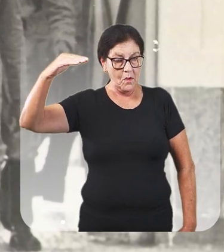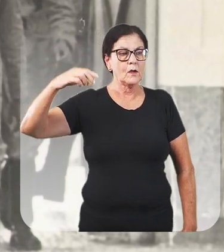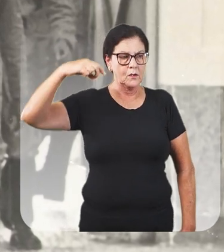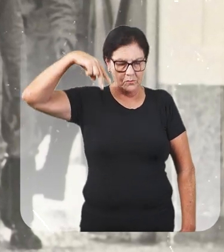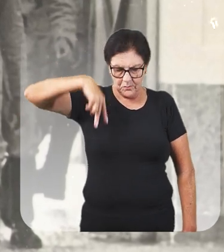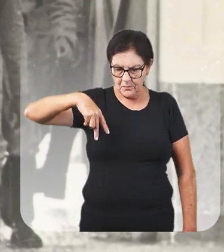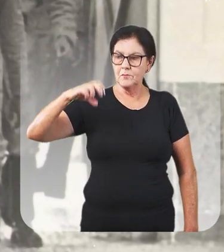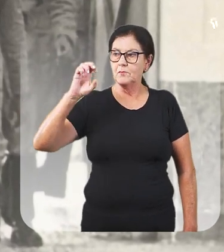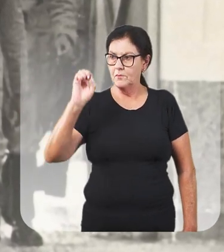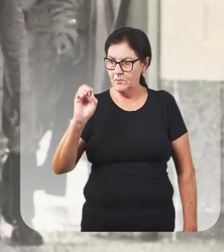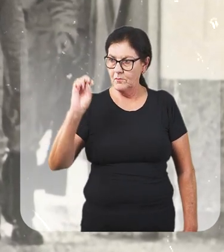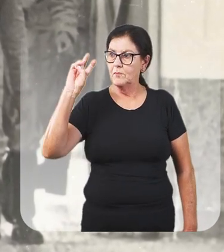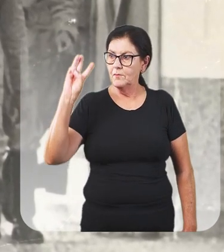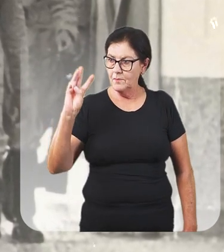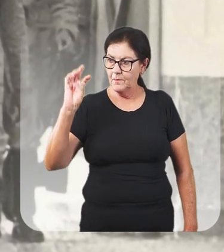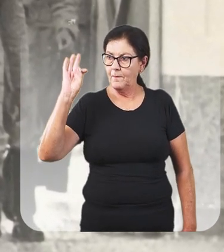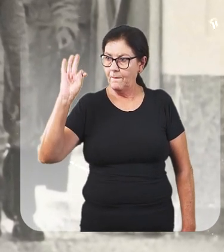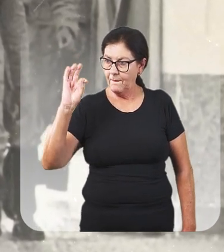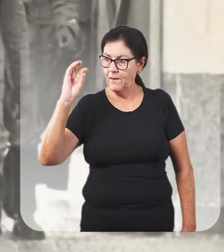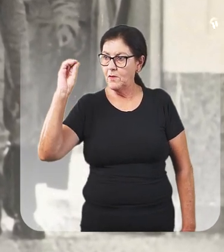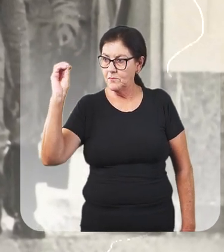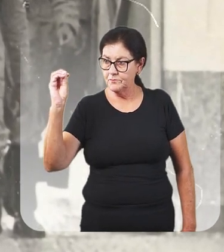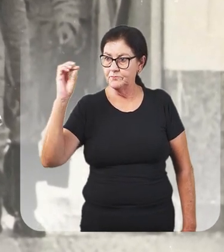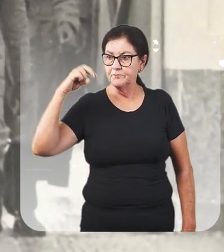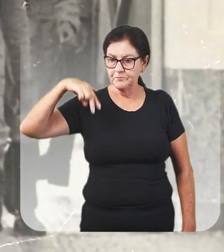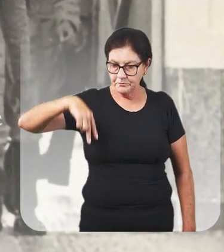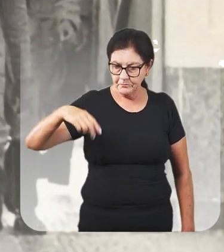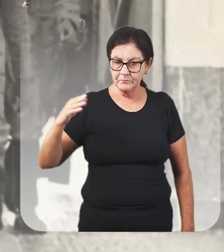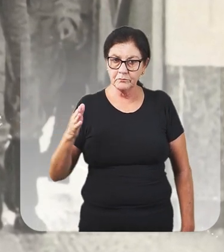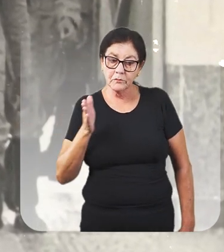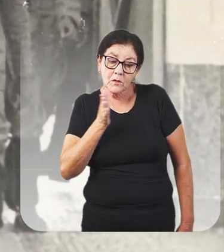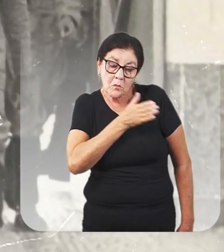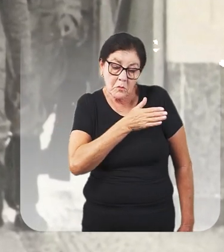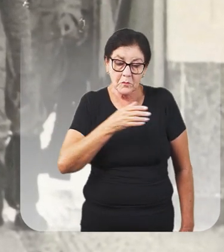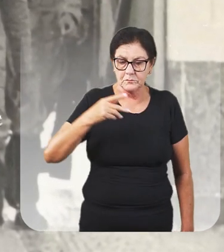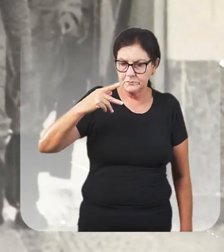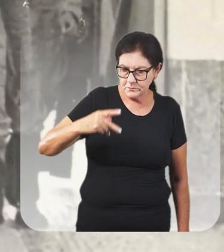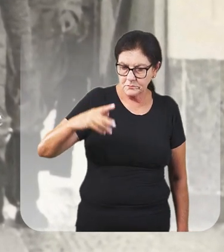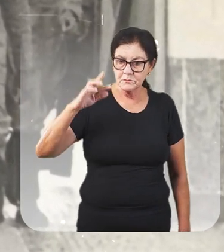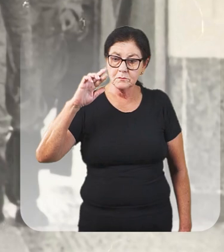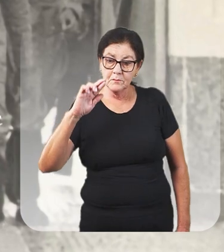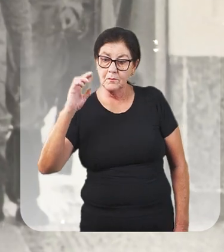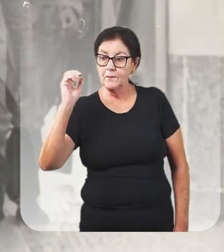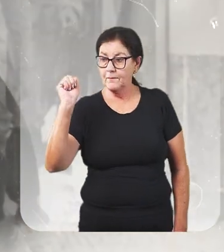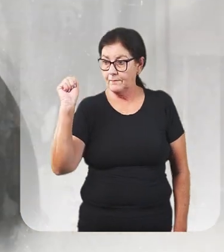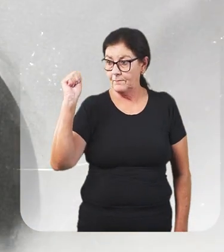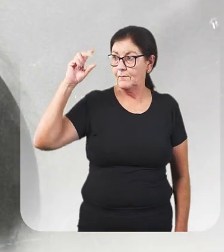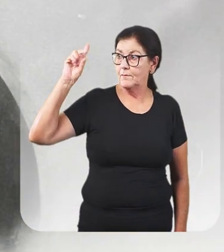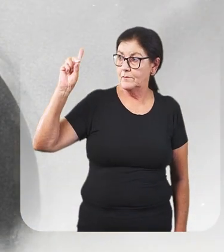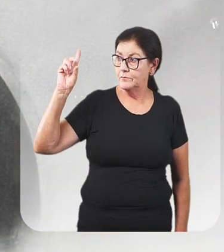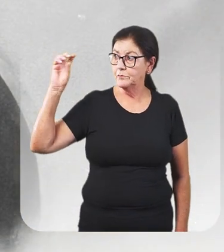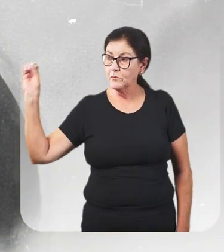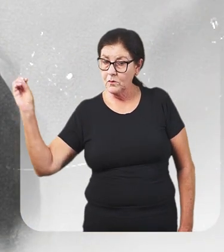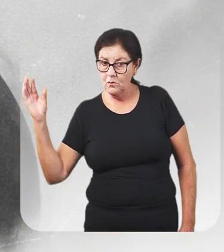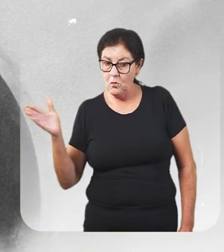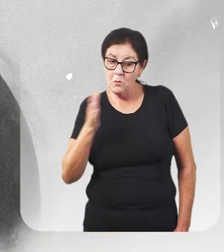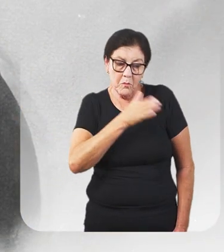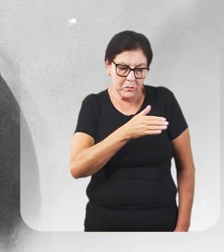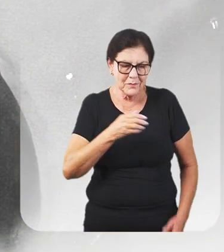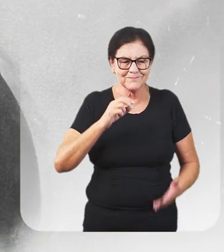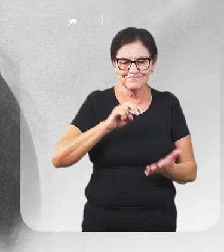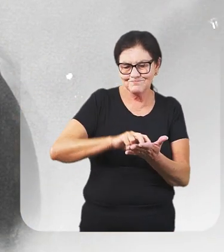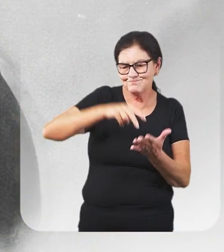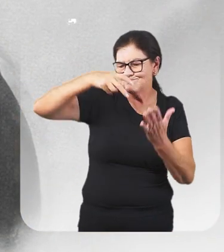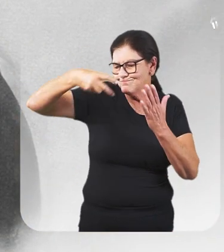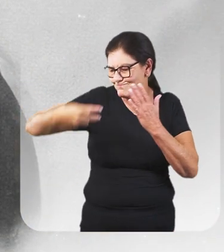viu naquelas ofensas uma prova de que a elite civil havia traído a República. Hermes da Fonseca, uma